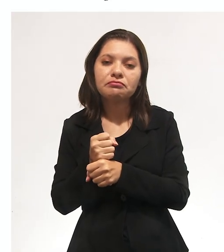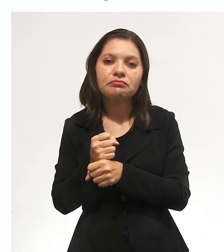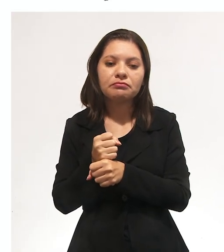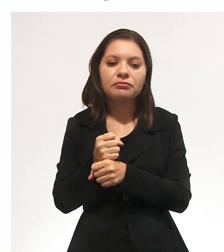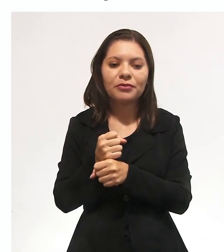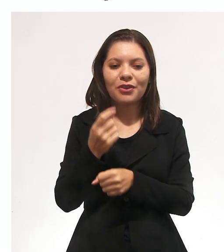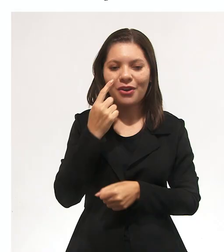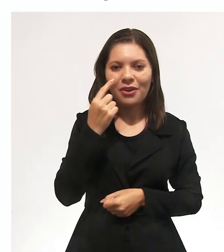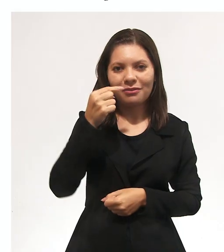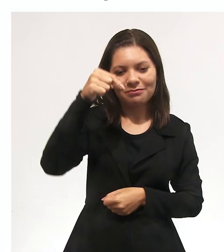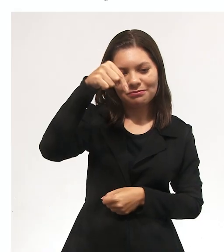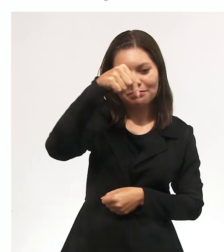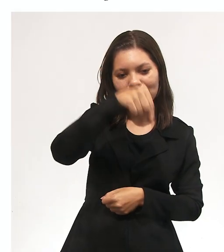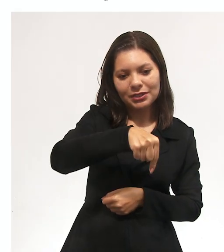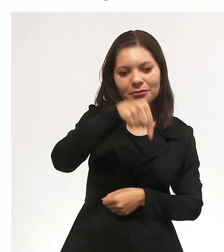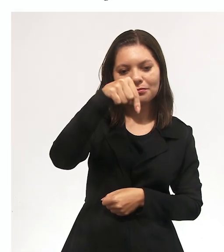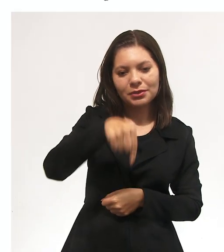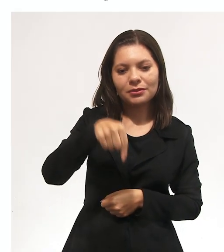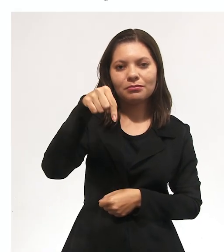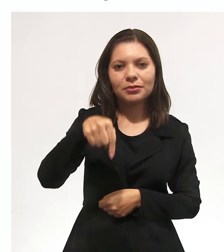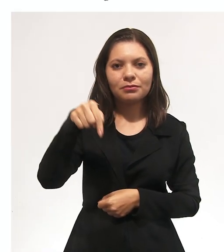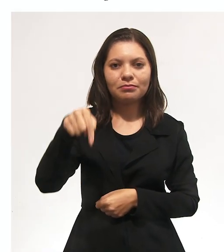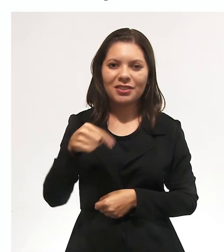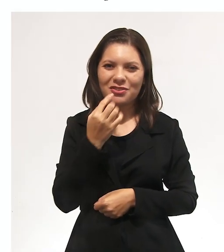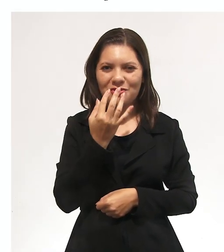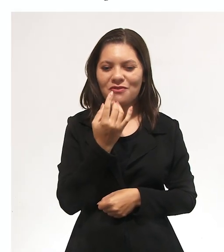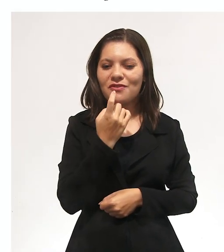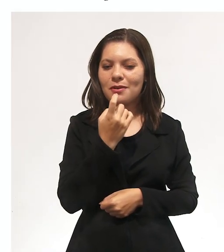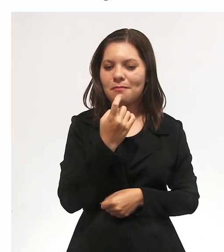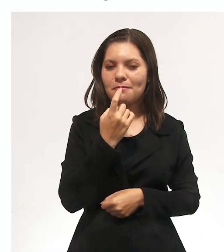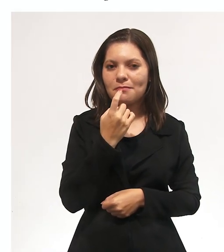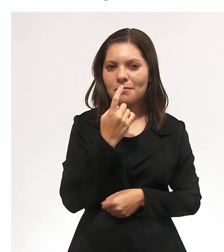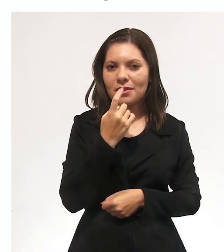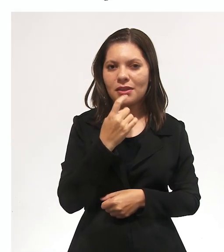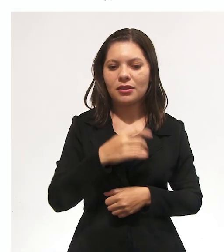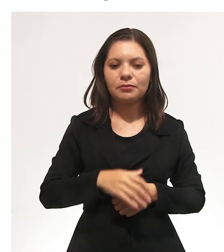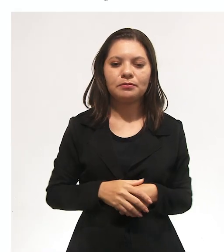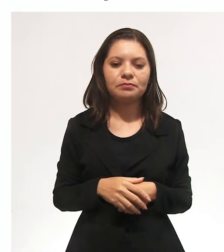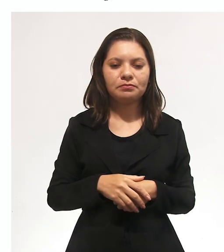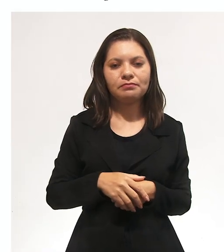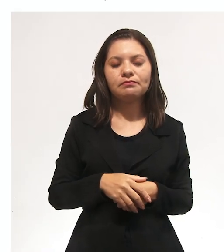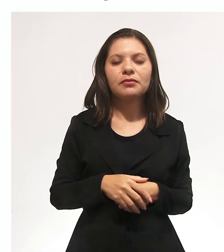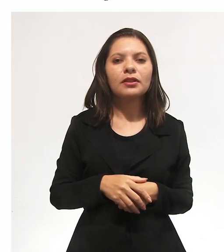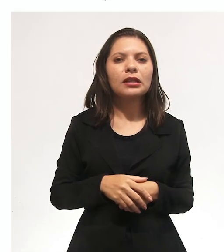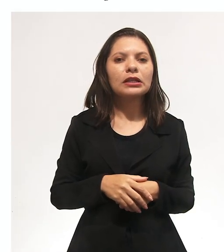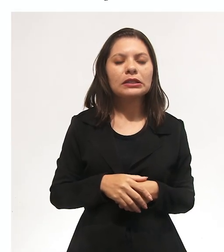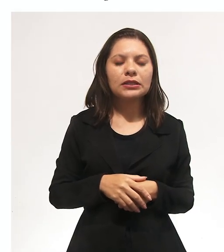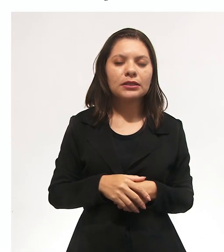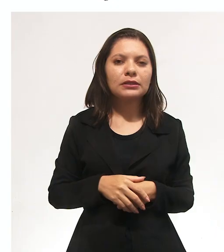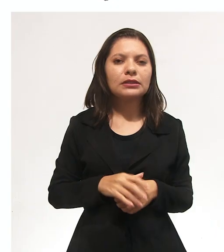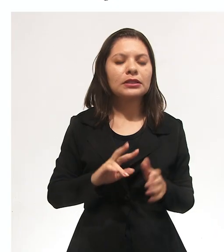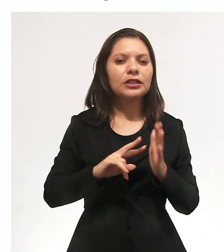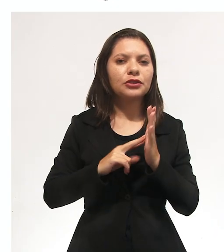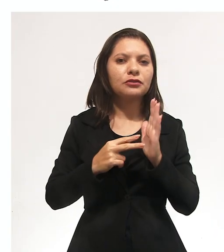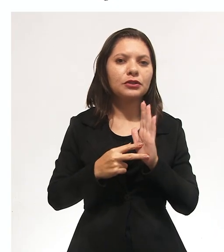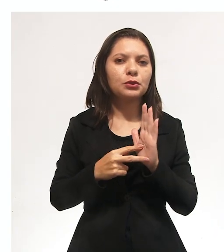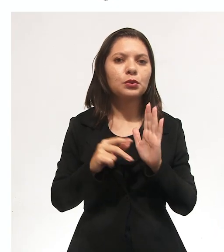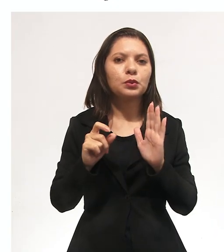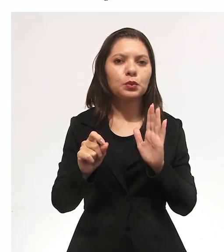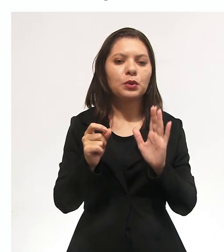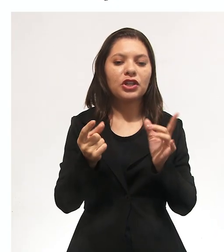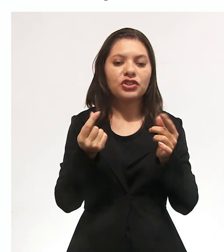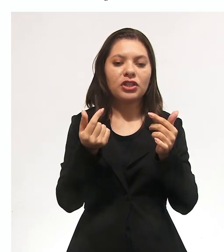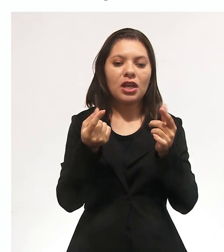setas que eu coloco aqui para baixo, de vermelho, a setinha, todas elas viradas para baixo, é quando sai